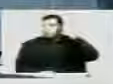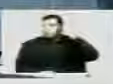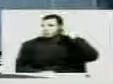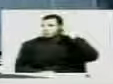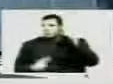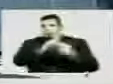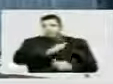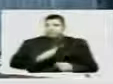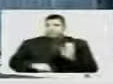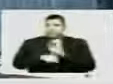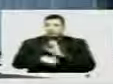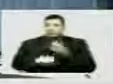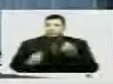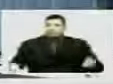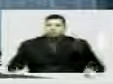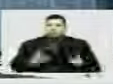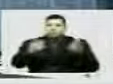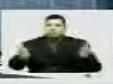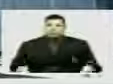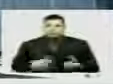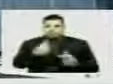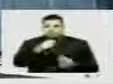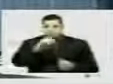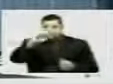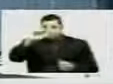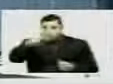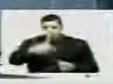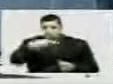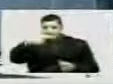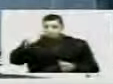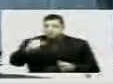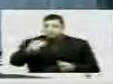do Amazonas gastou em 2011, deputado Zé Ricardo,